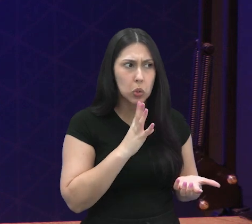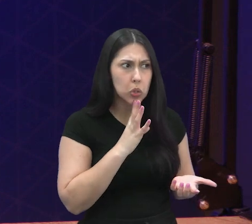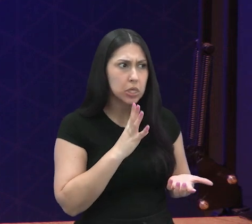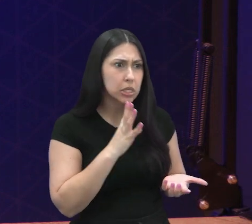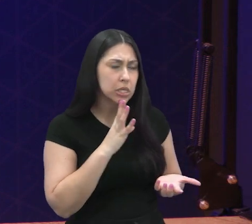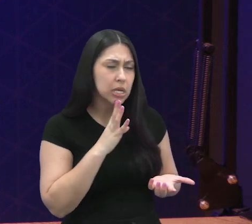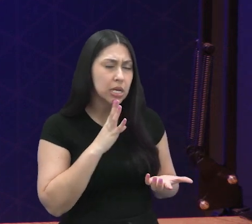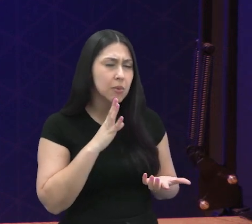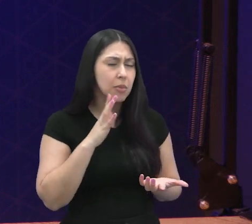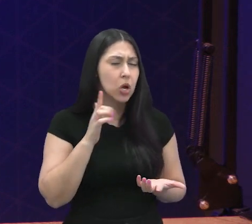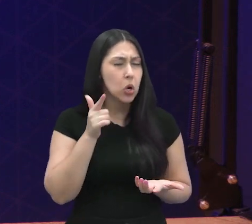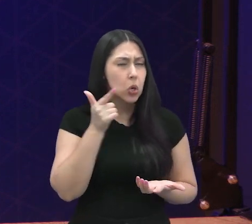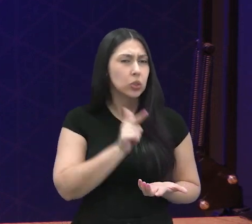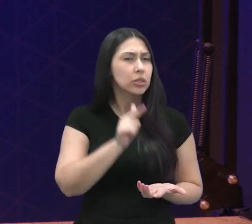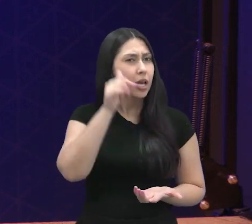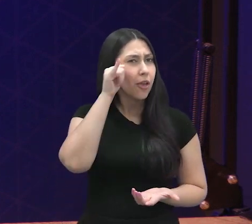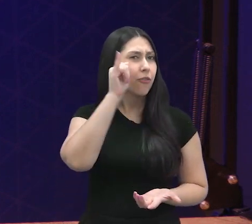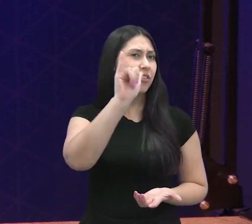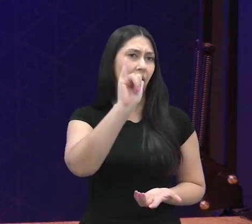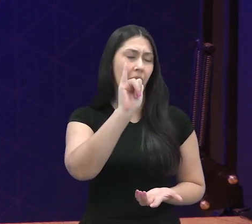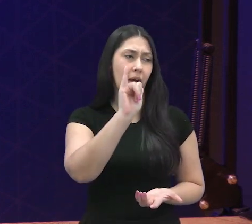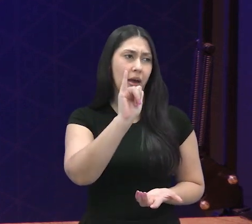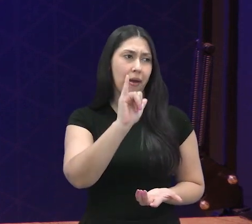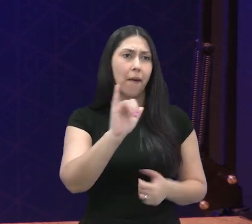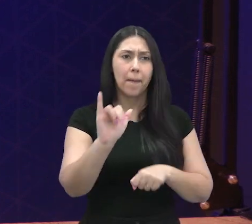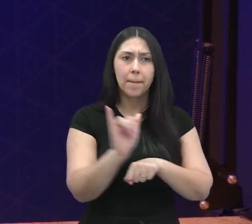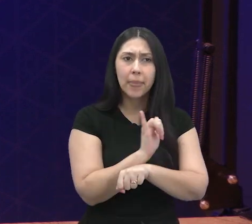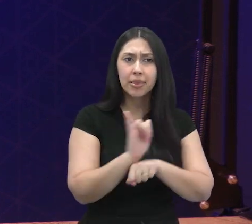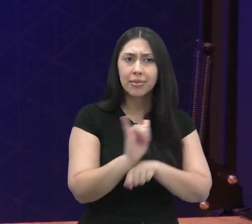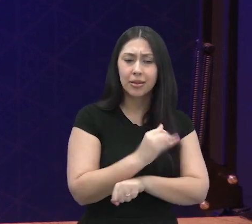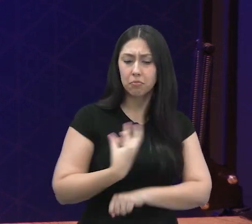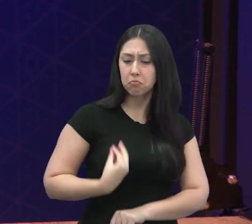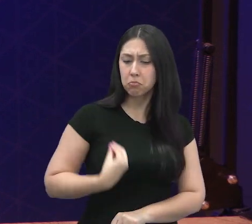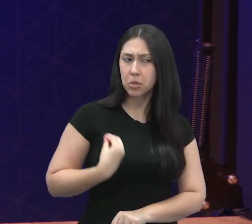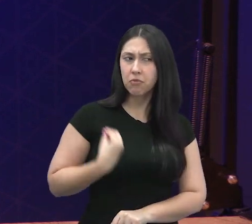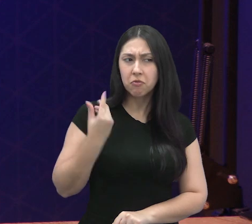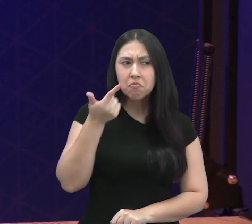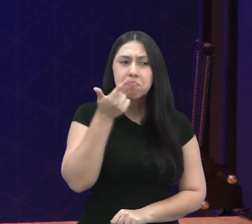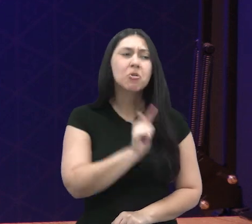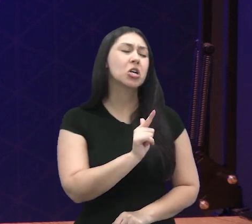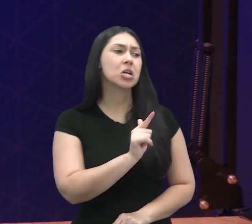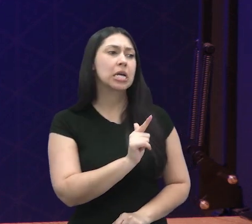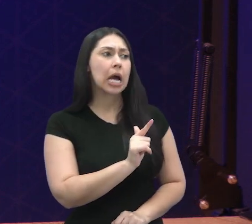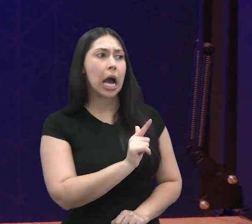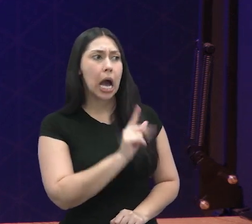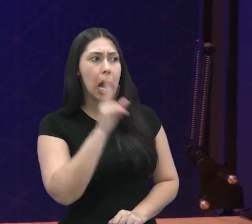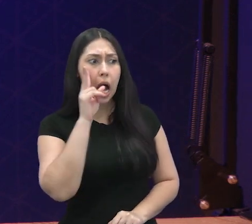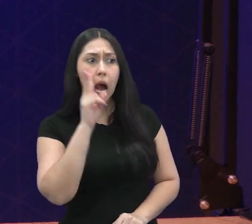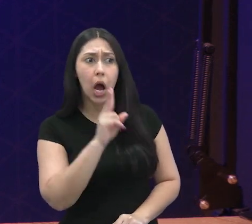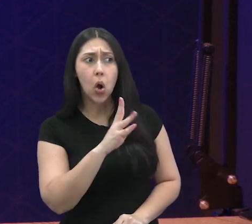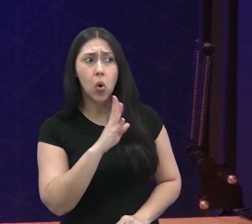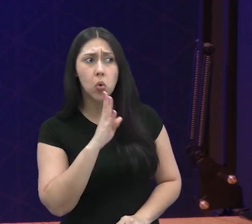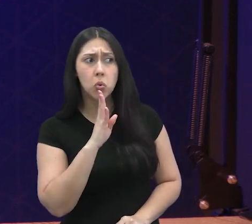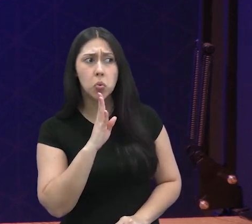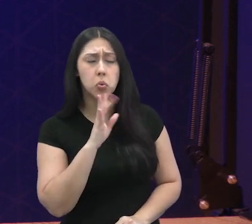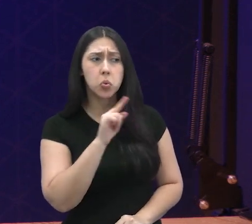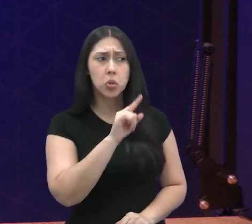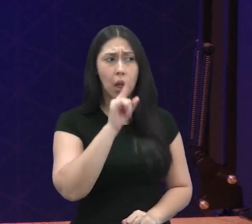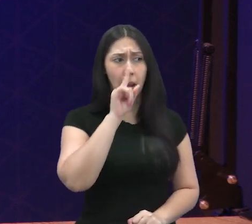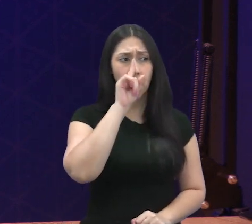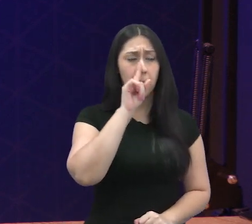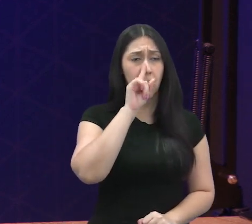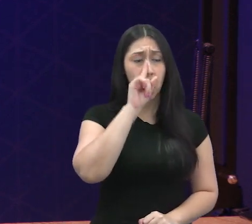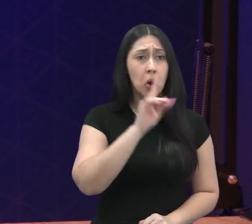psíquico e biológico de sobrevivência, instinto de sobrevivência, você entender o perigo, você saber o que é aquele perigo, porque quanto mais